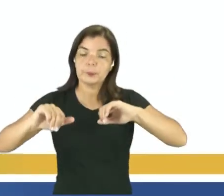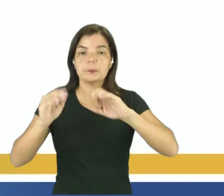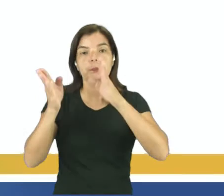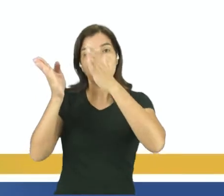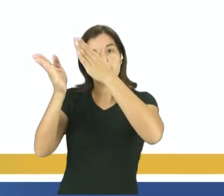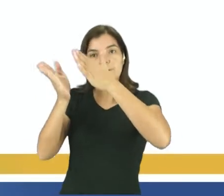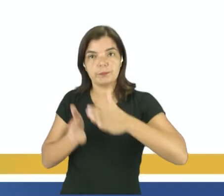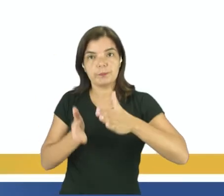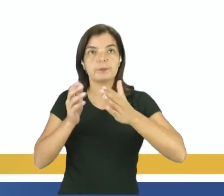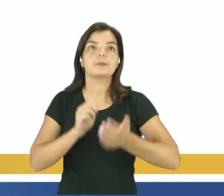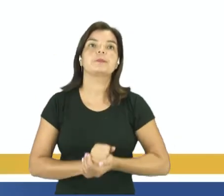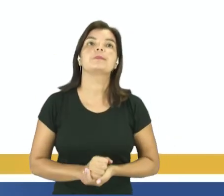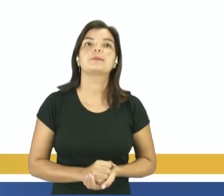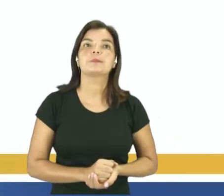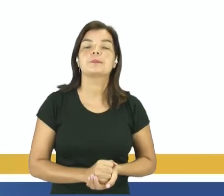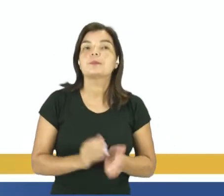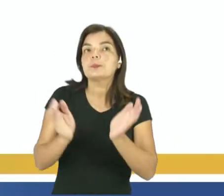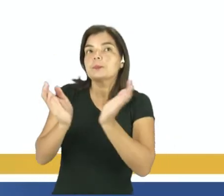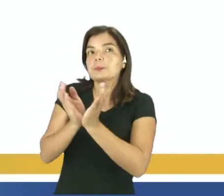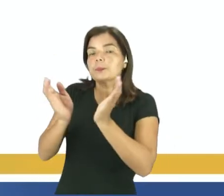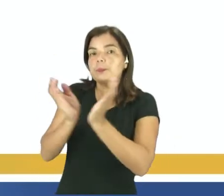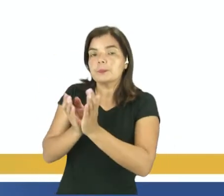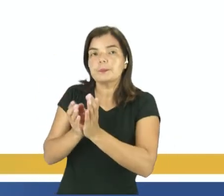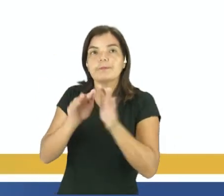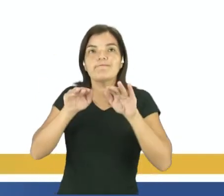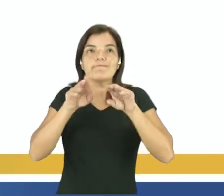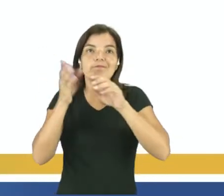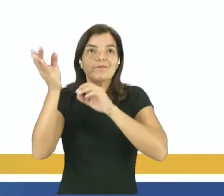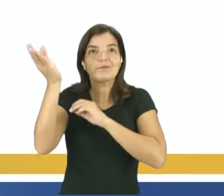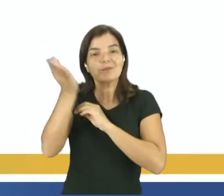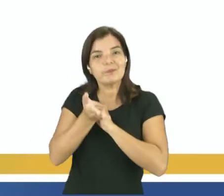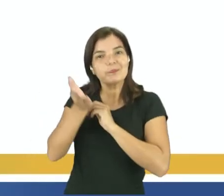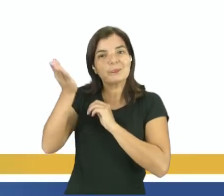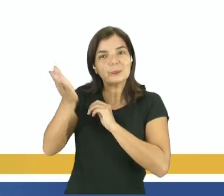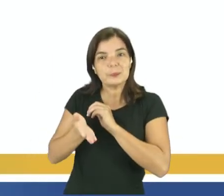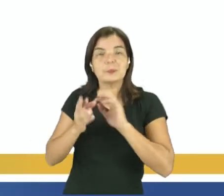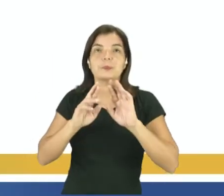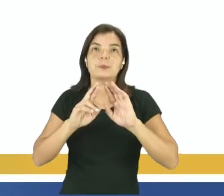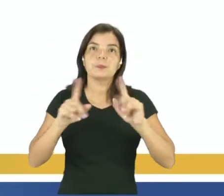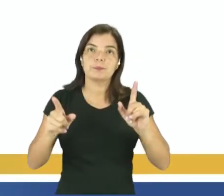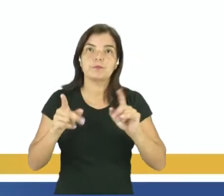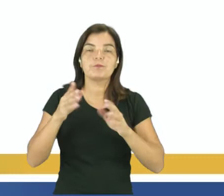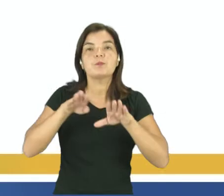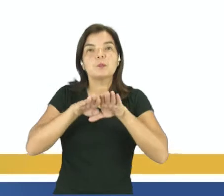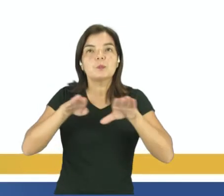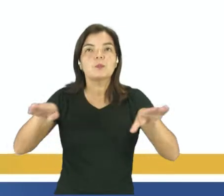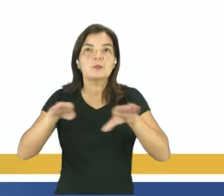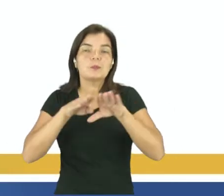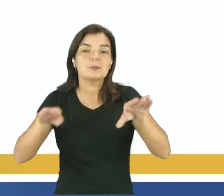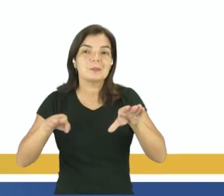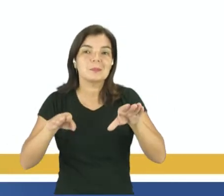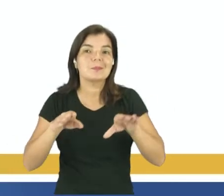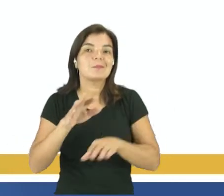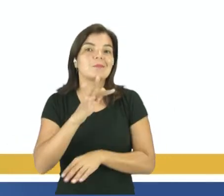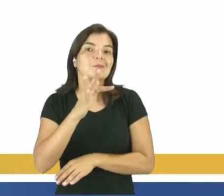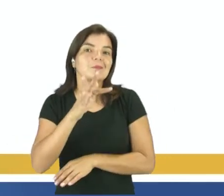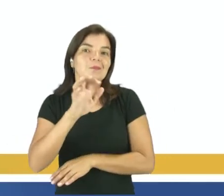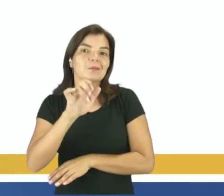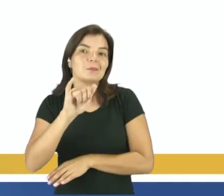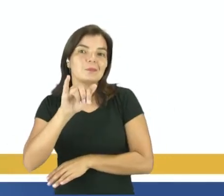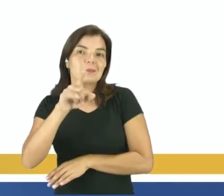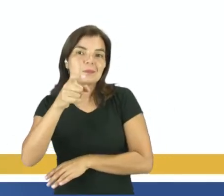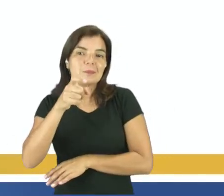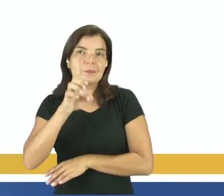transversal. Um conjunto de retas distintas e paralelas de um plano é chamado